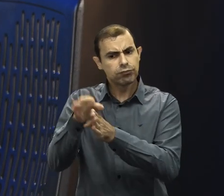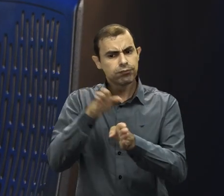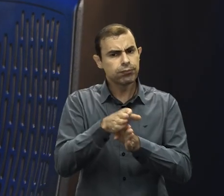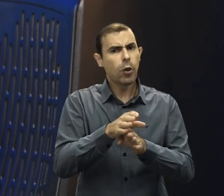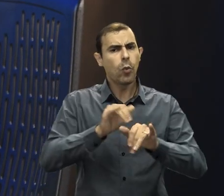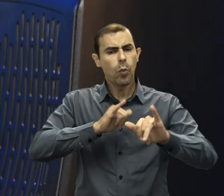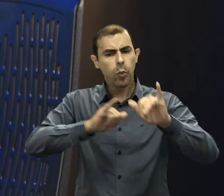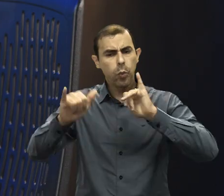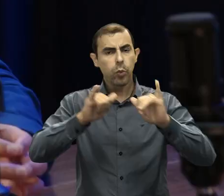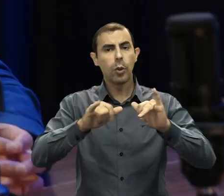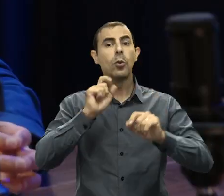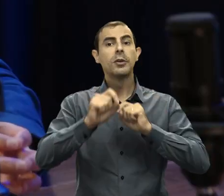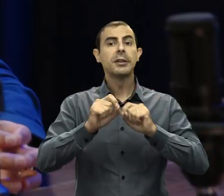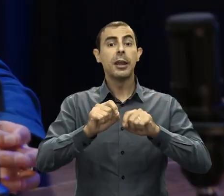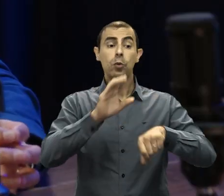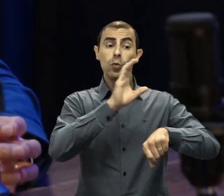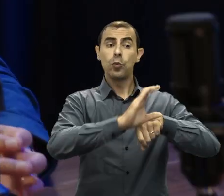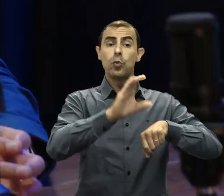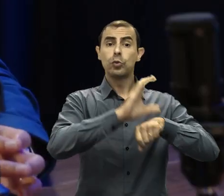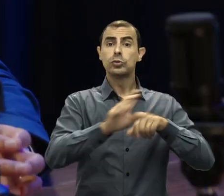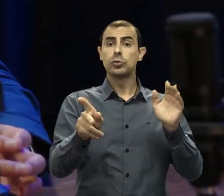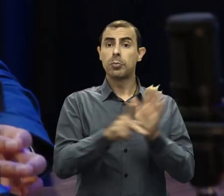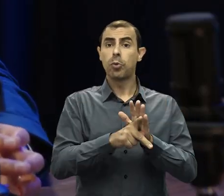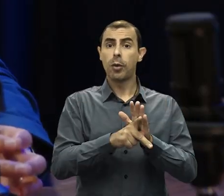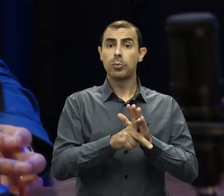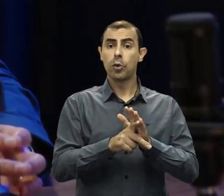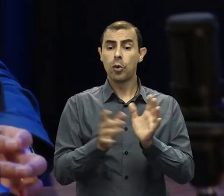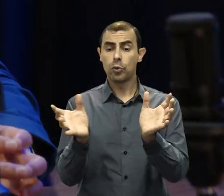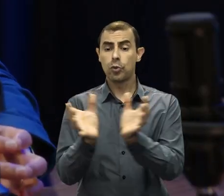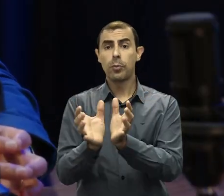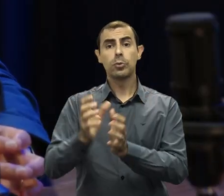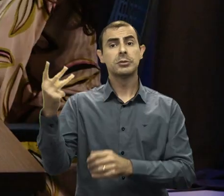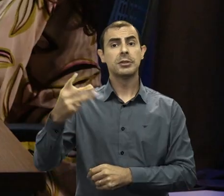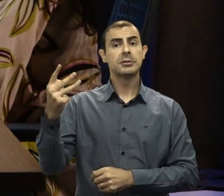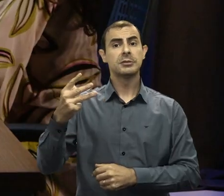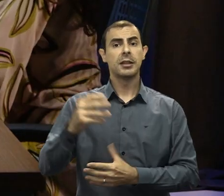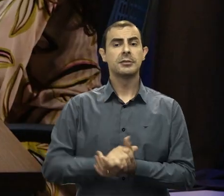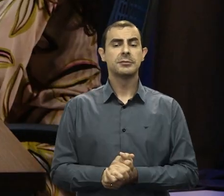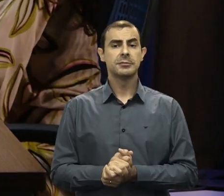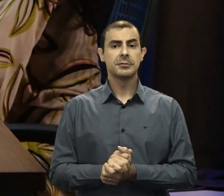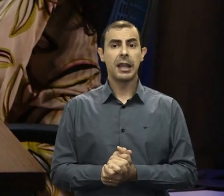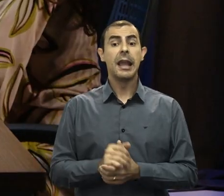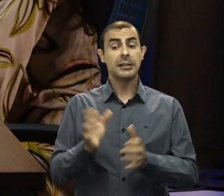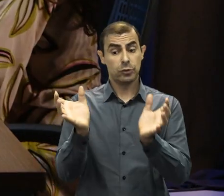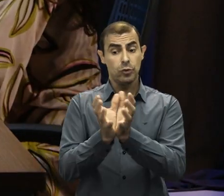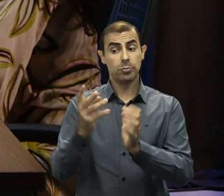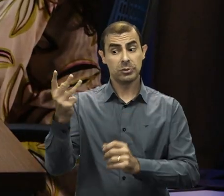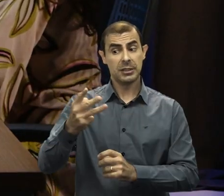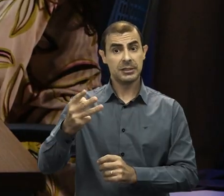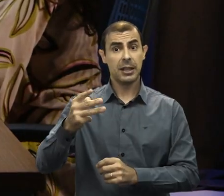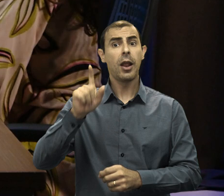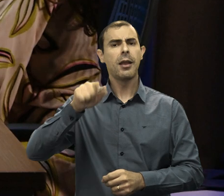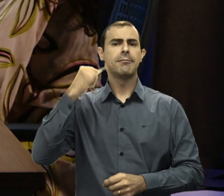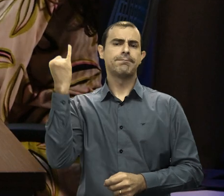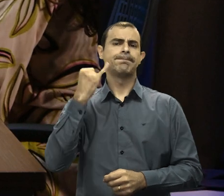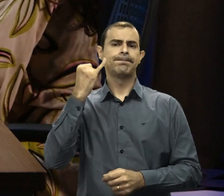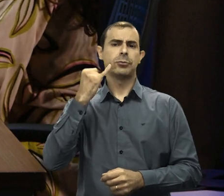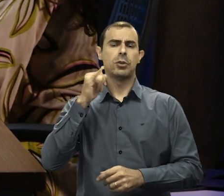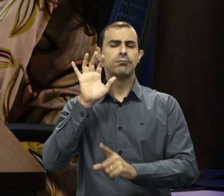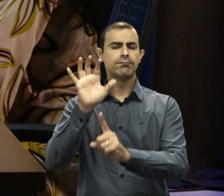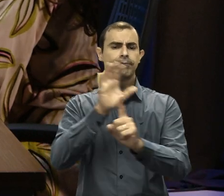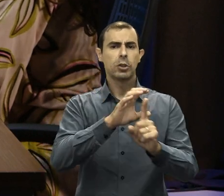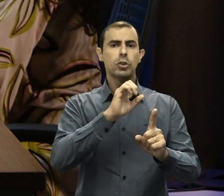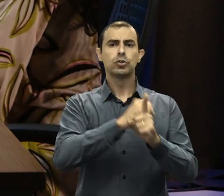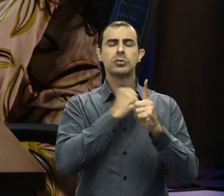uma capacitação com o terceiro setor. O terceiro setor é um setor importante para a sociedade, porque o terceiro